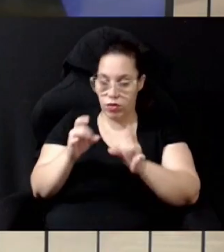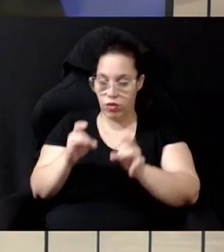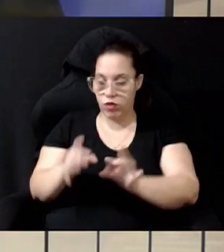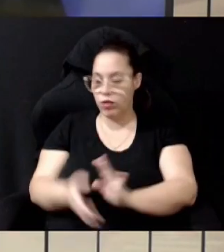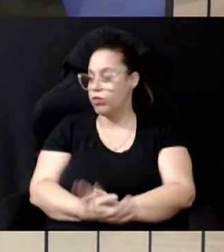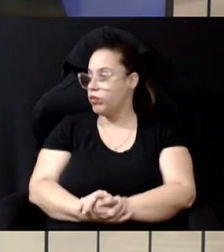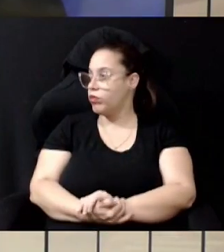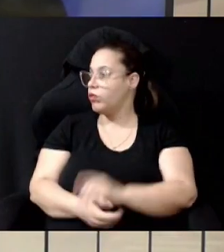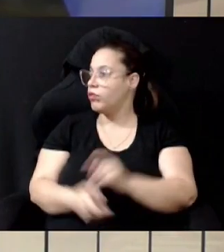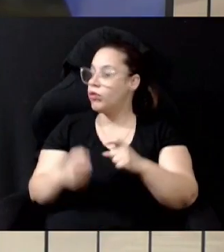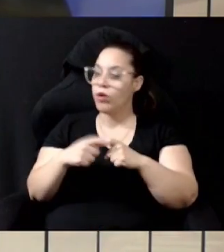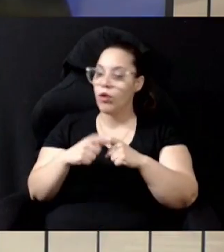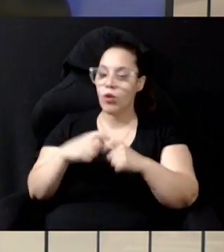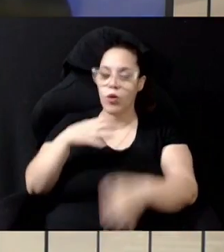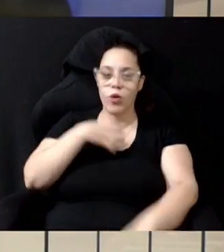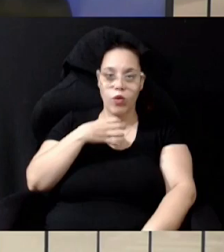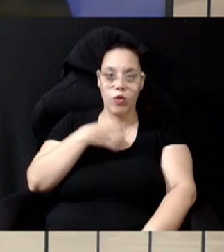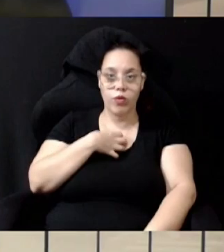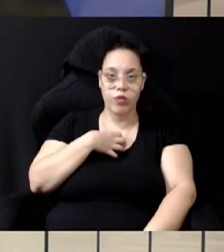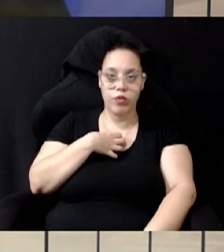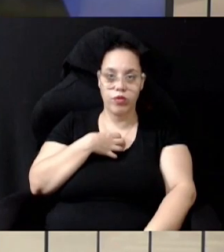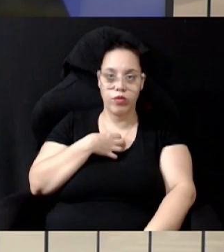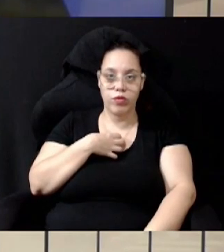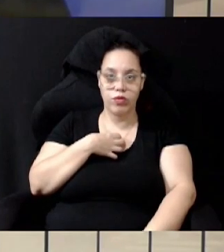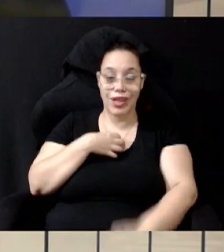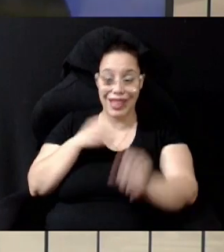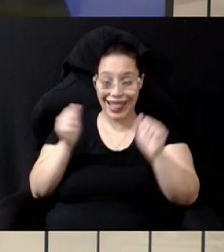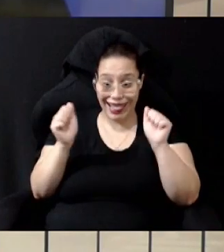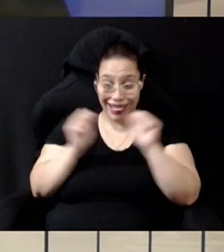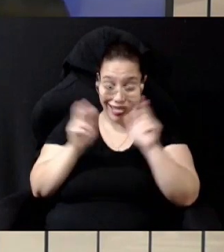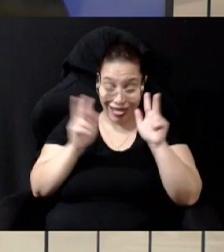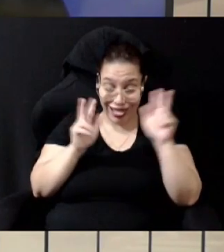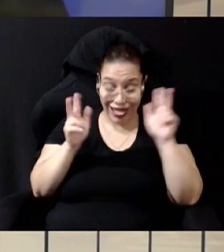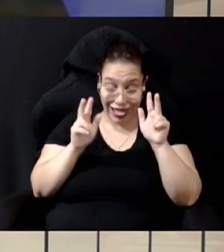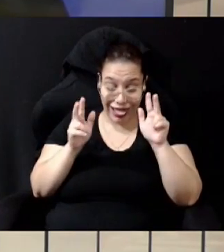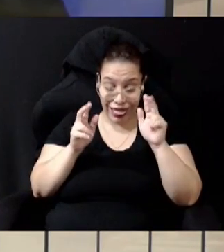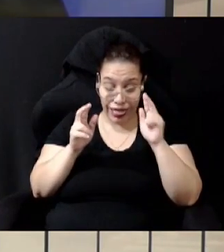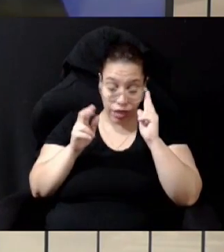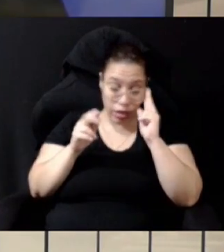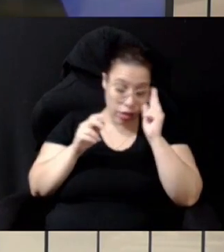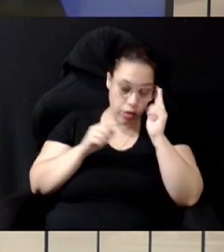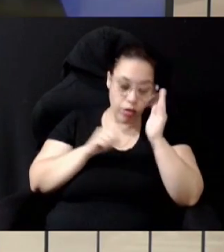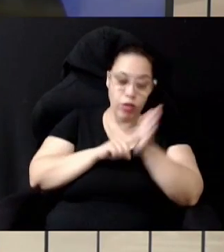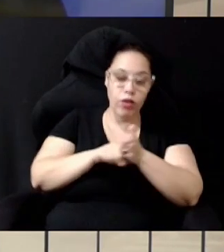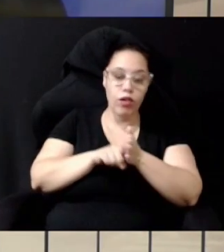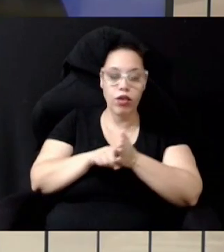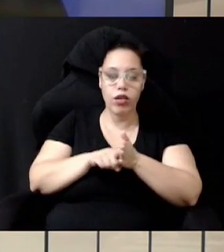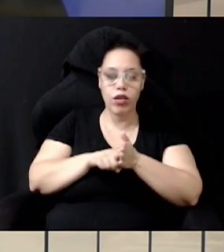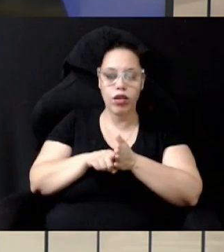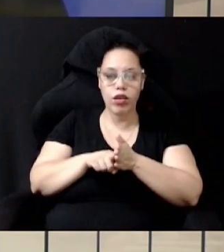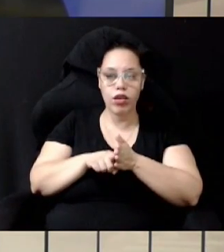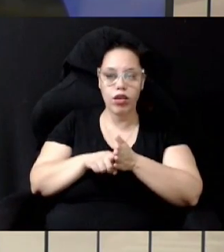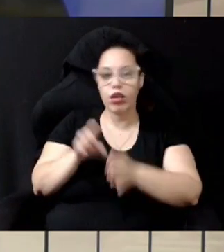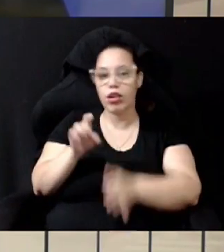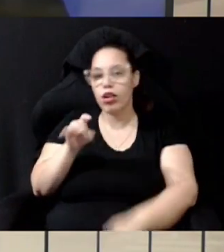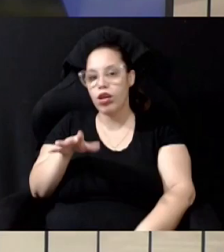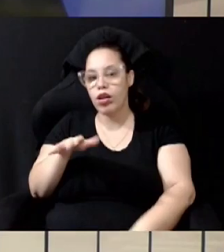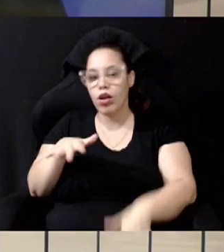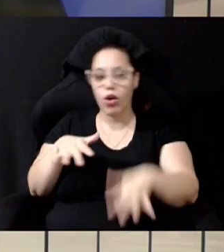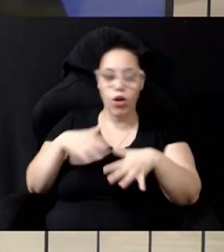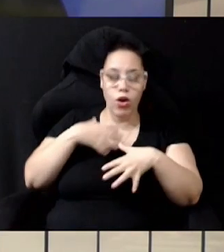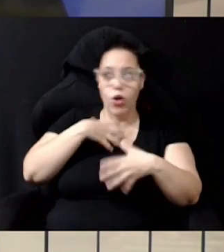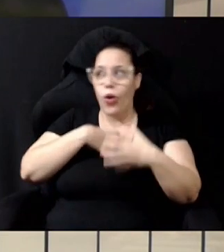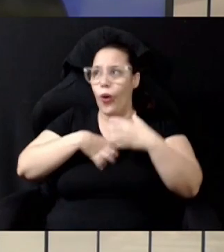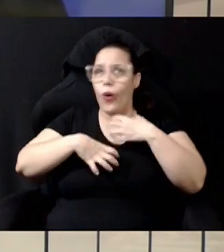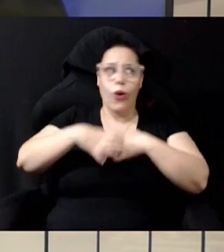os sintomas, eles são bem exagerados, porque às vezes a pessoa pode estar se perguntando, mas será que eu estou apenas agitada ou eu já estou com